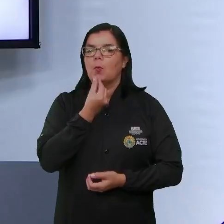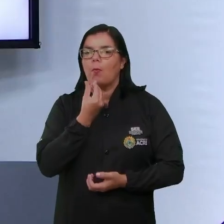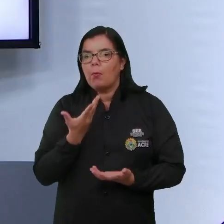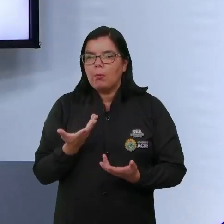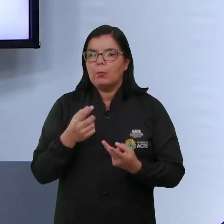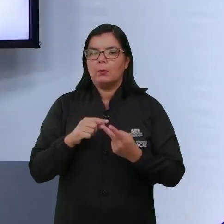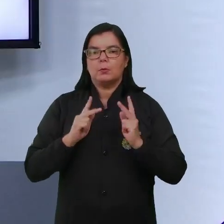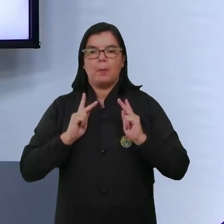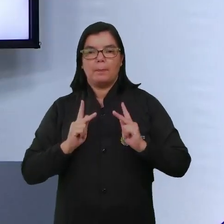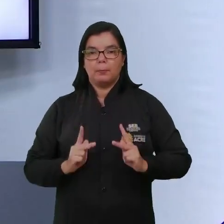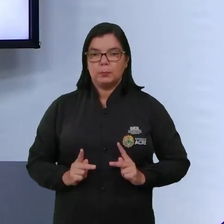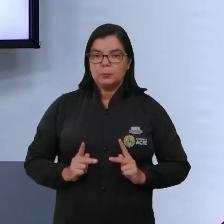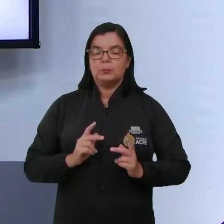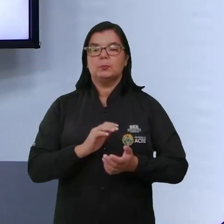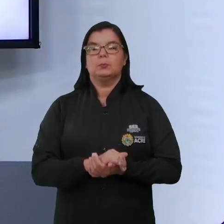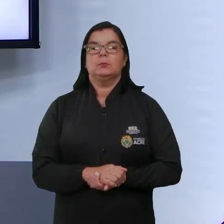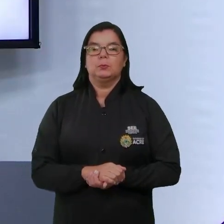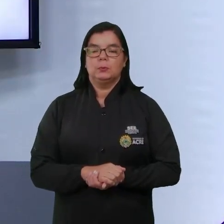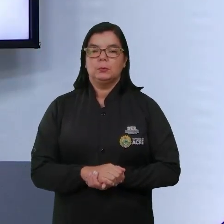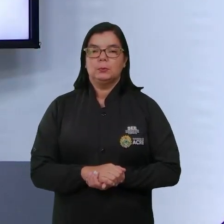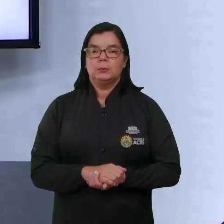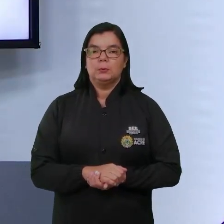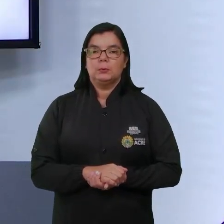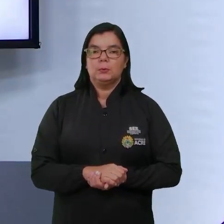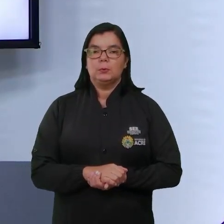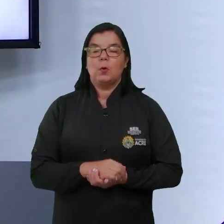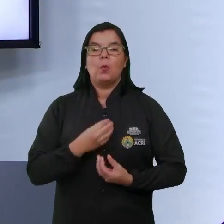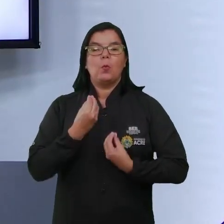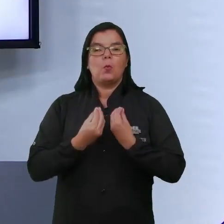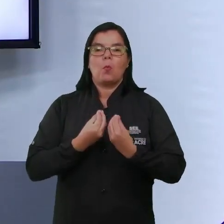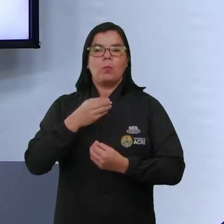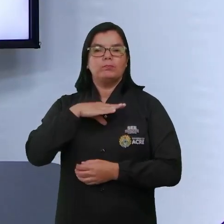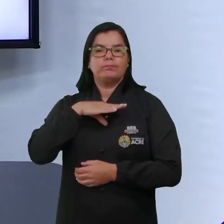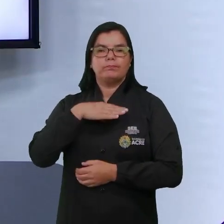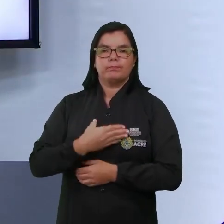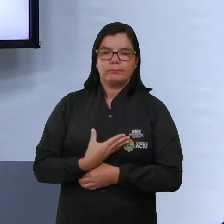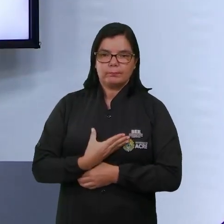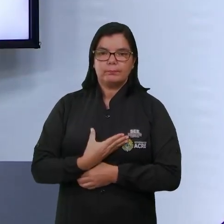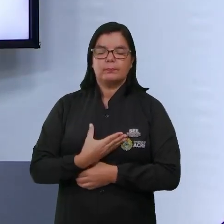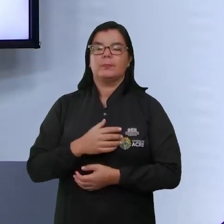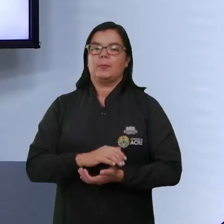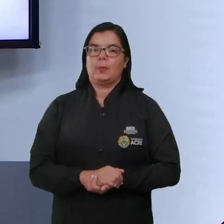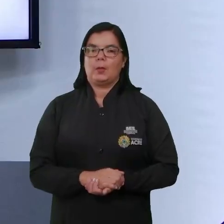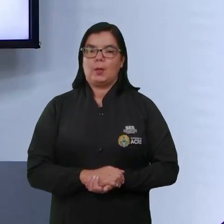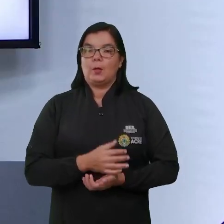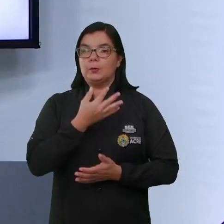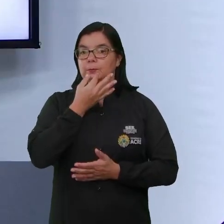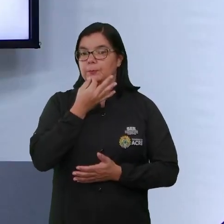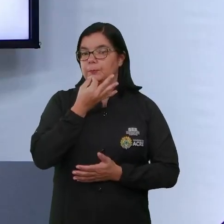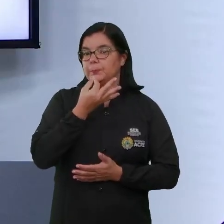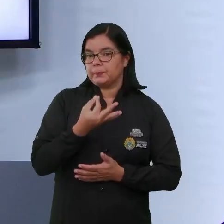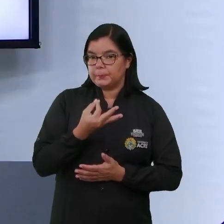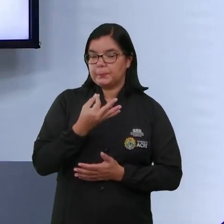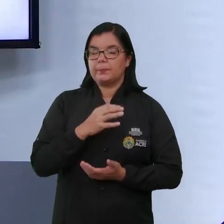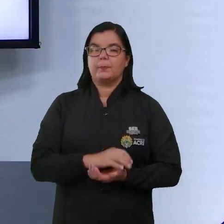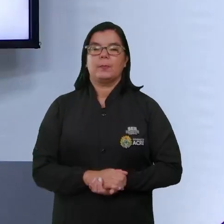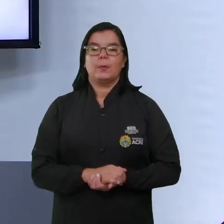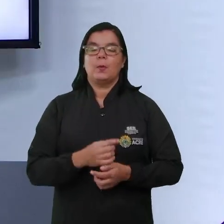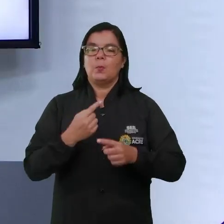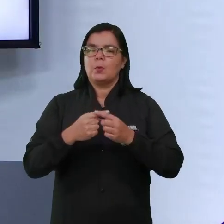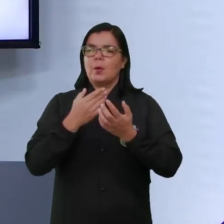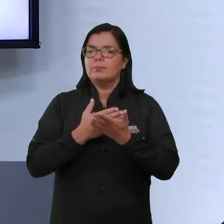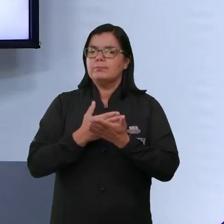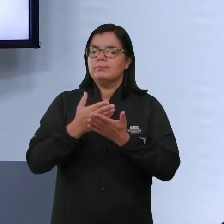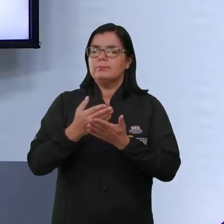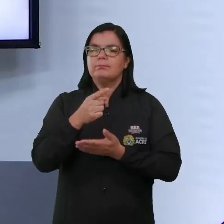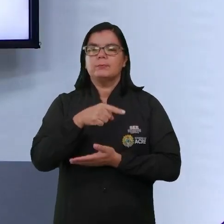nossos comportamentos, a nossa forma de agir, as nossas opiniões. Porque a partir do